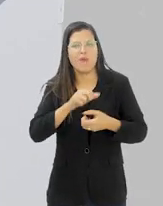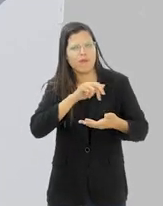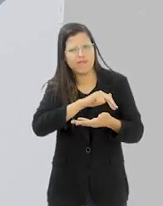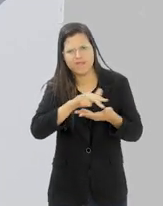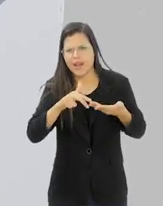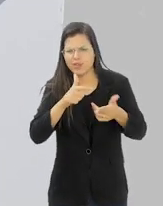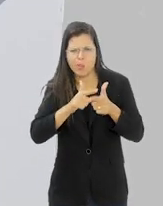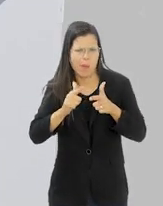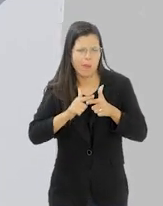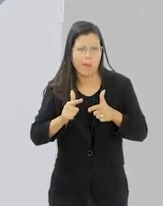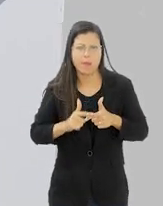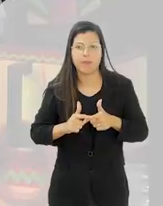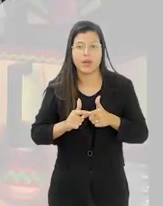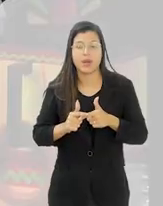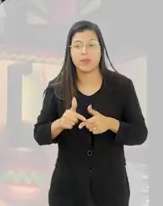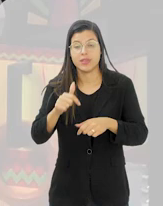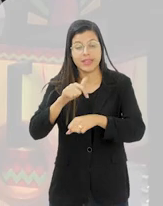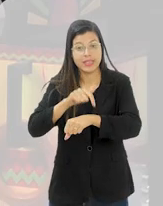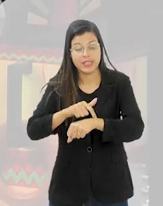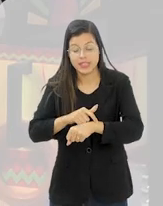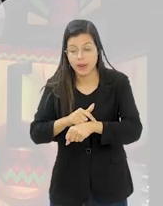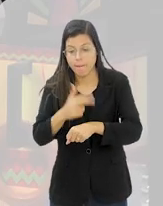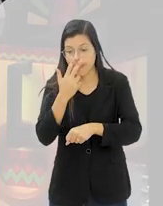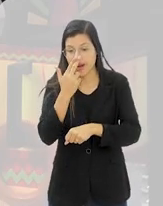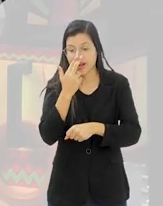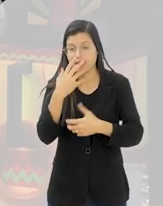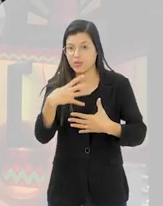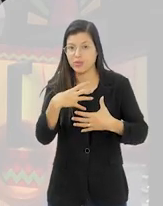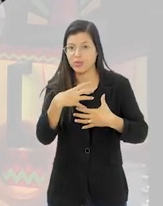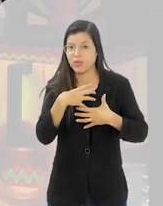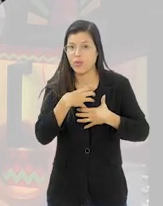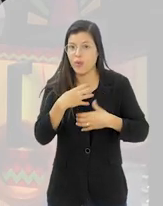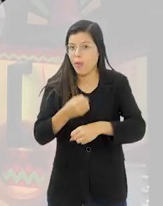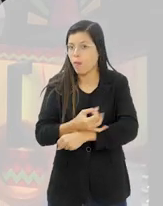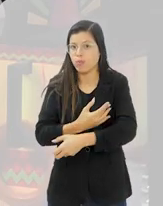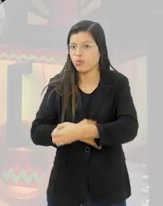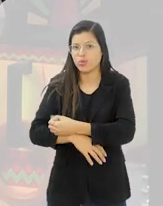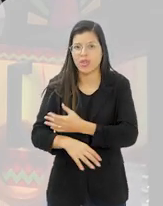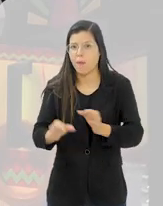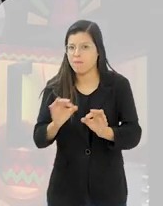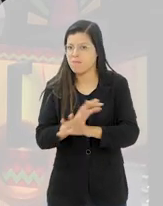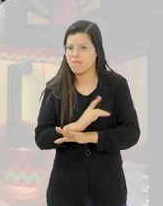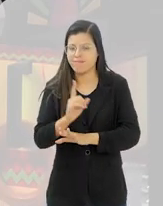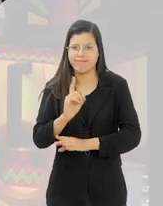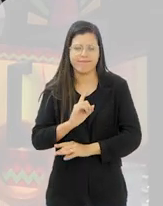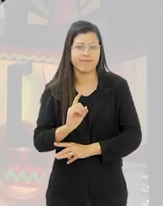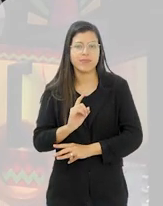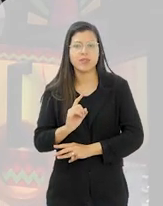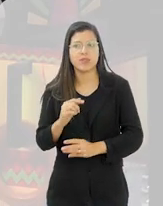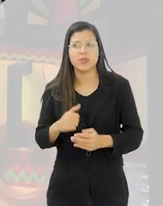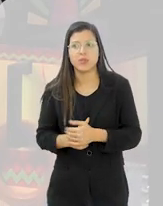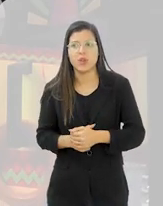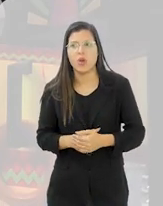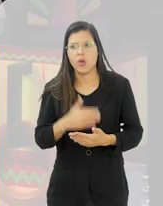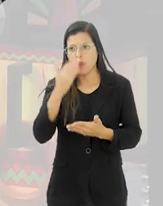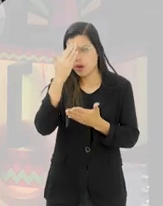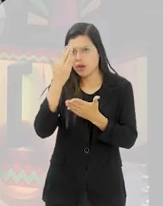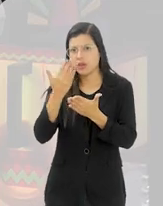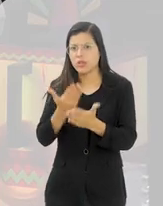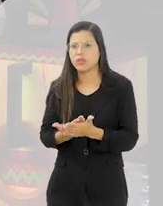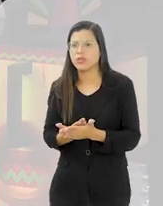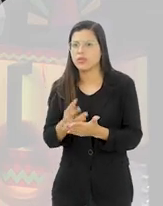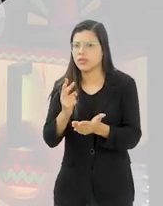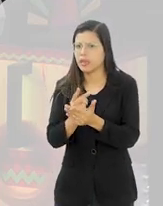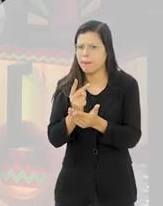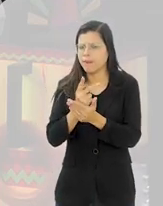N problemas, você chegar naquele dia ali, você não está preparado para o emocional, não está preparado para nada. Então, eu acredito